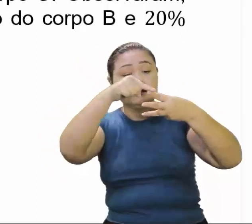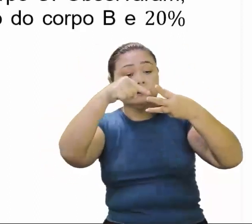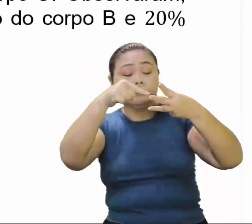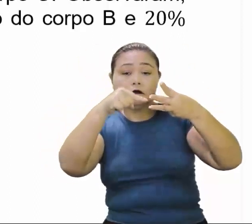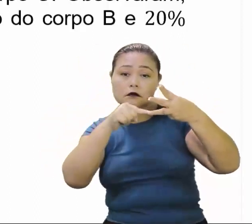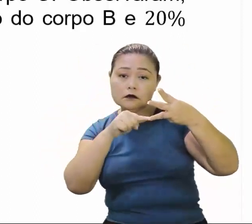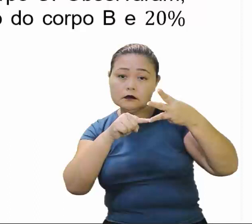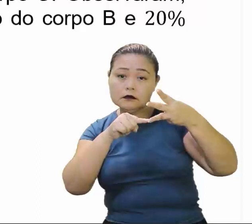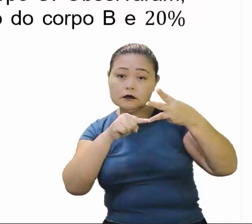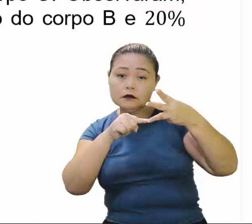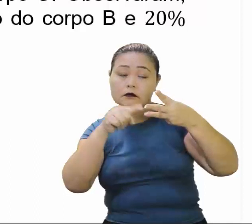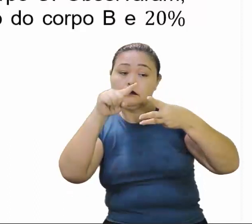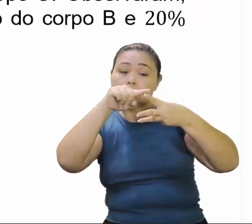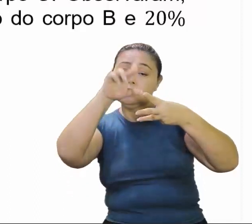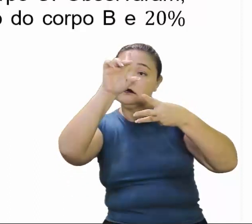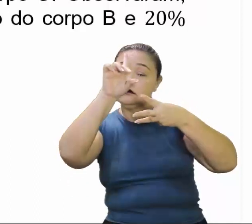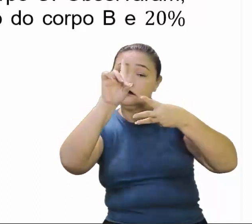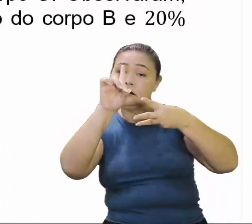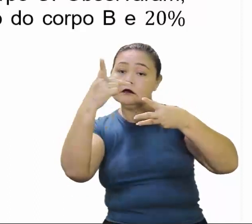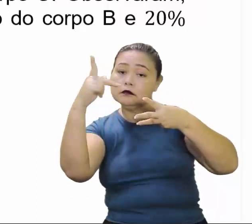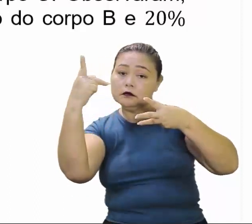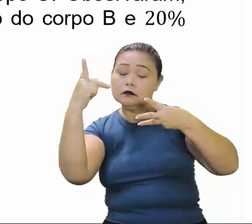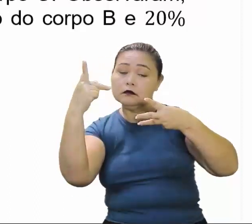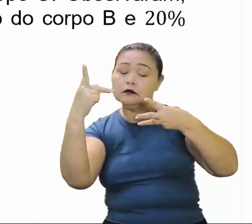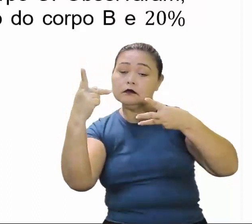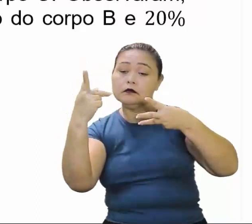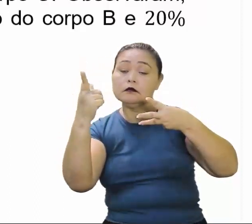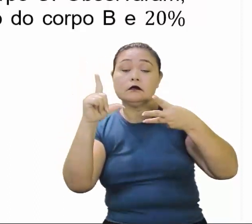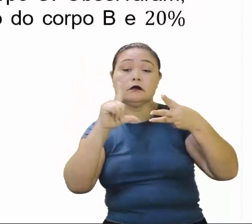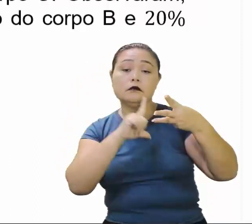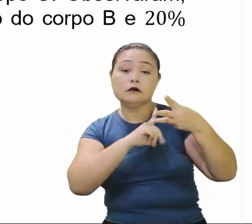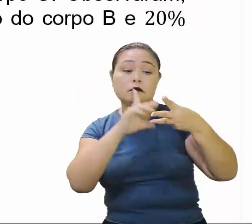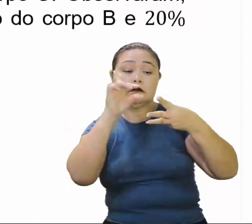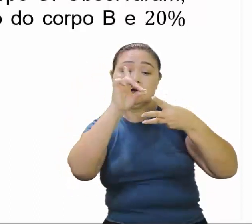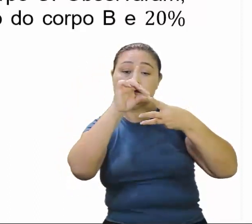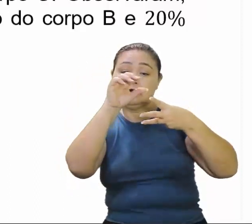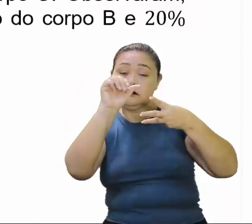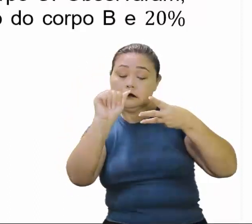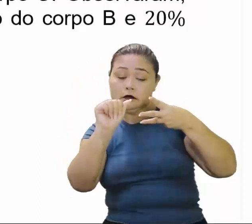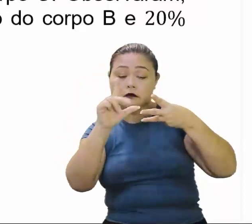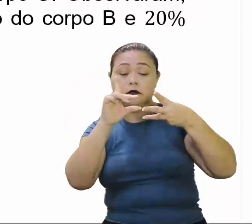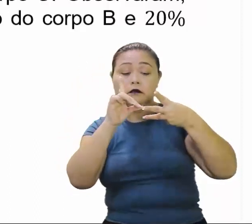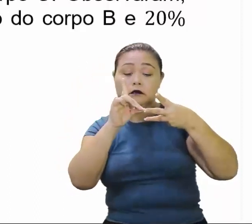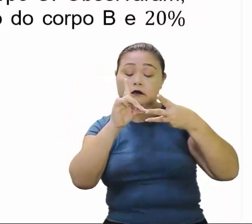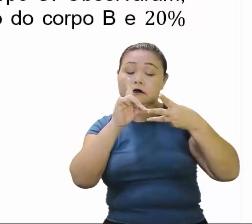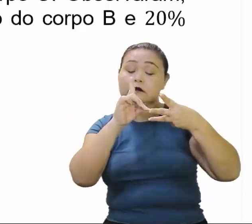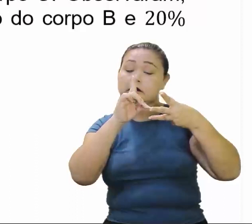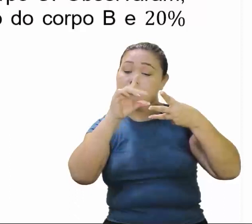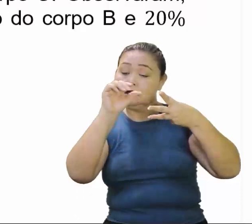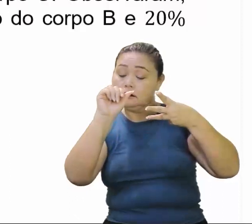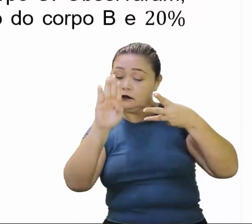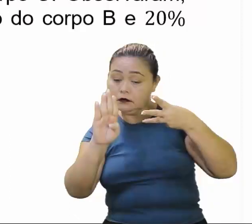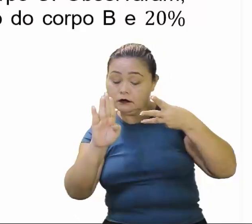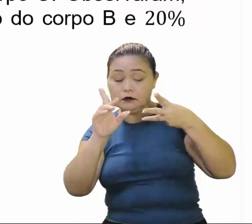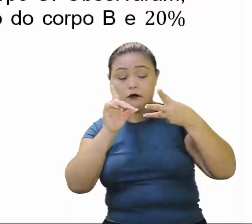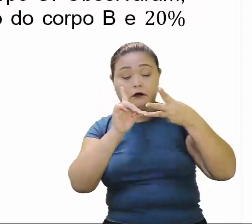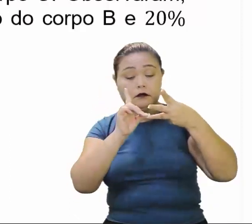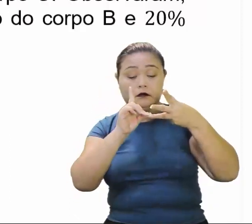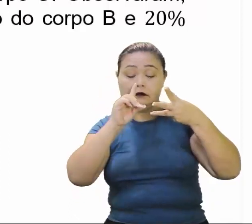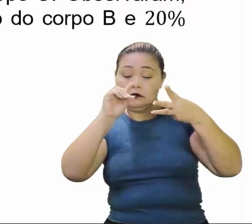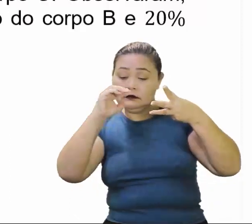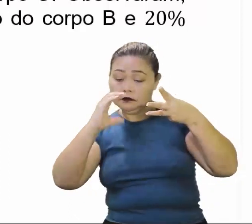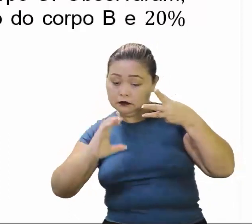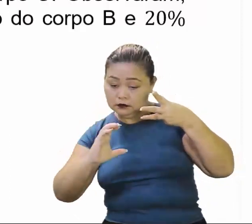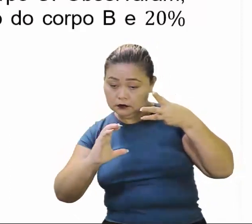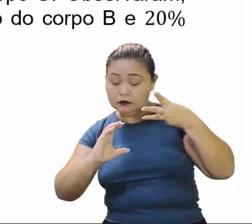corpos. Para isso, obtemos a densidade do corpo A, do corpo B e a